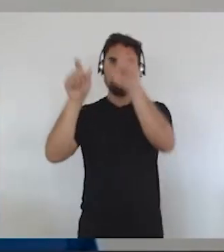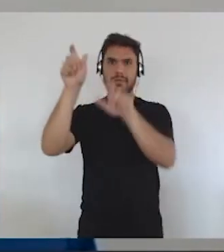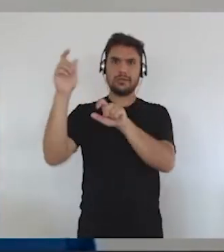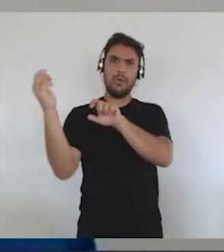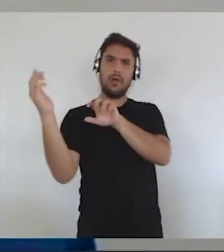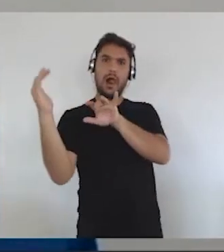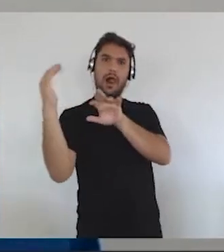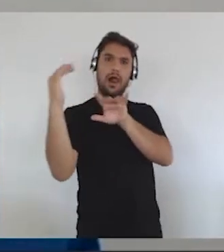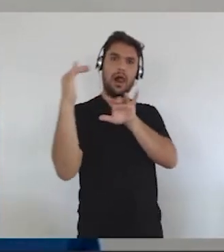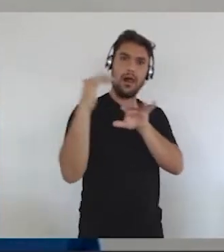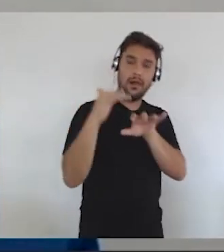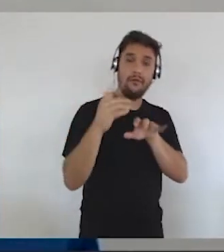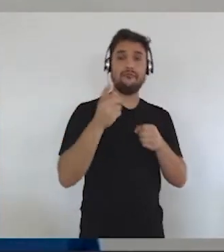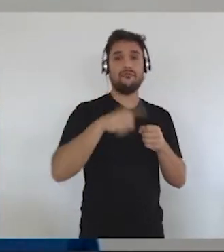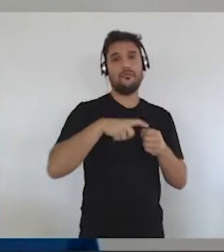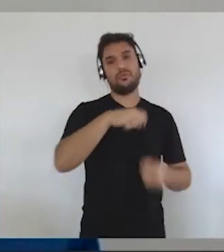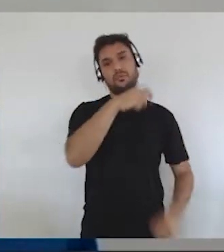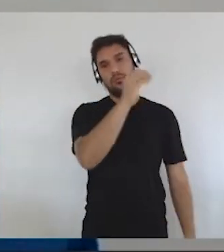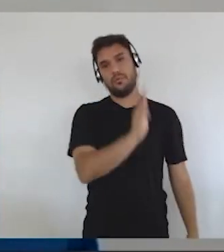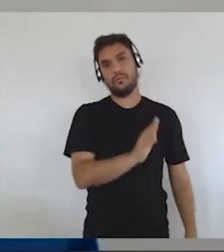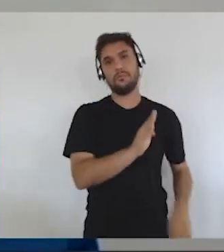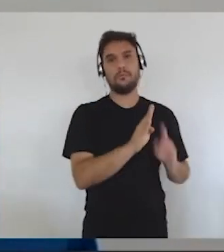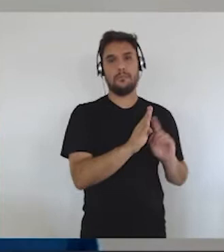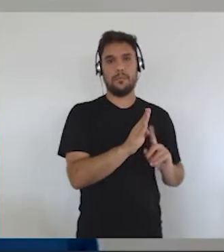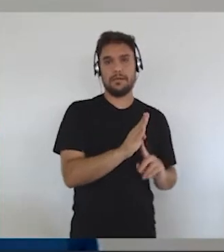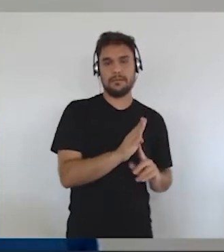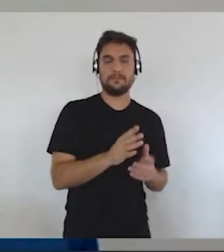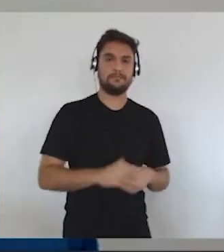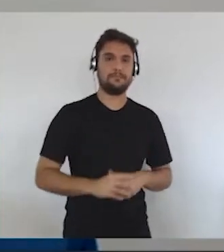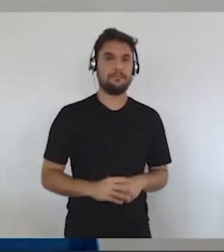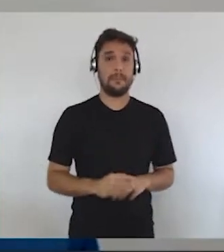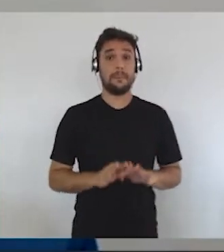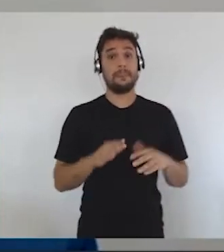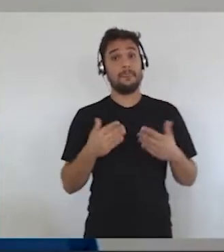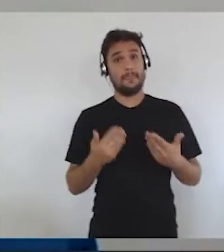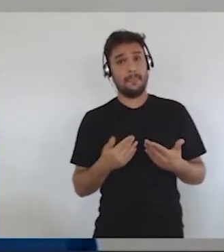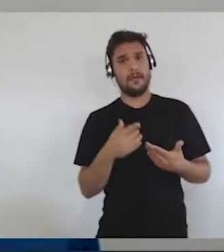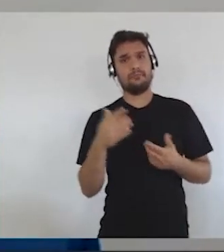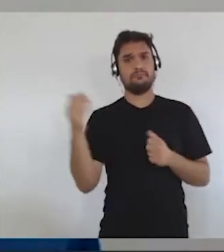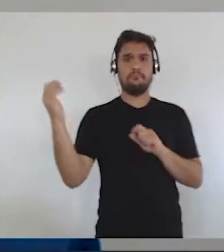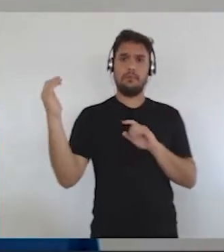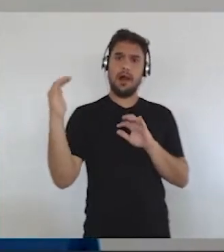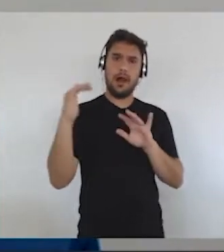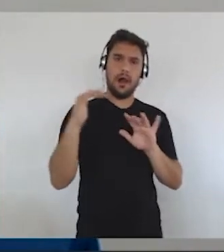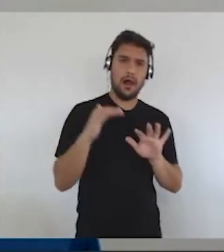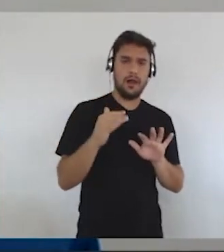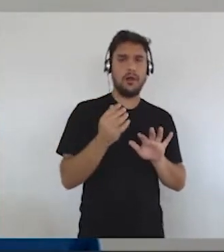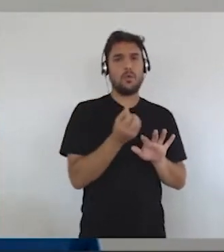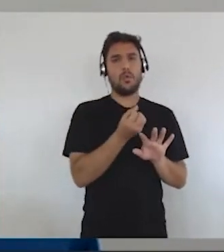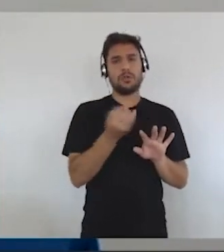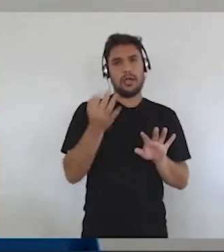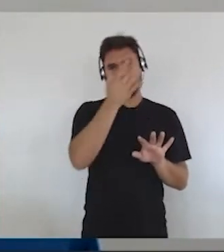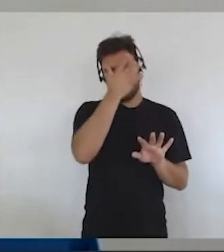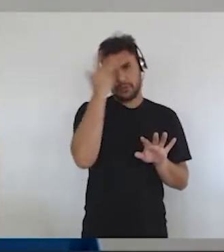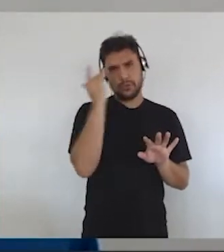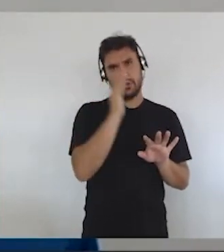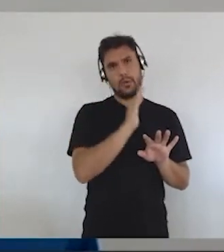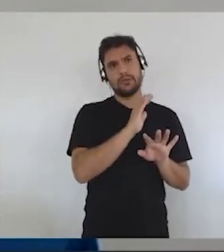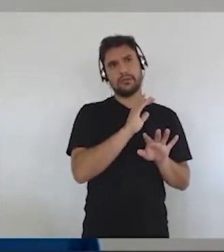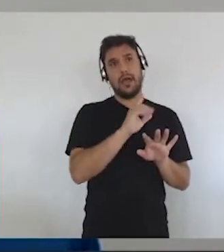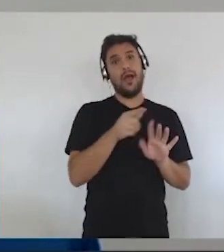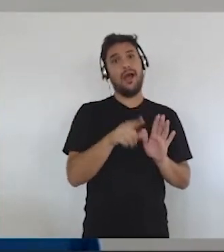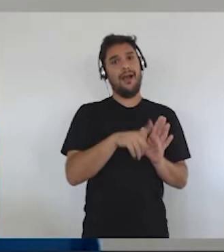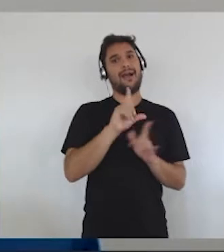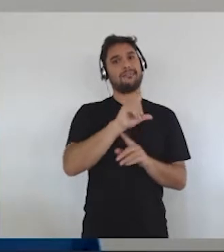conseguiram, retornar ao país de origem. Então, o Brasil recebeu um número grande de pessoas que